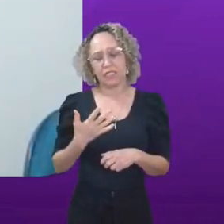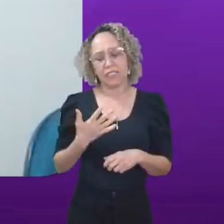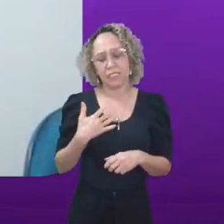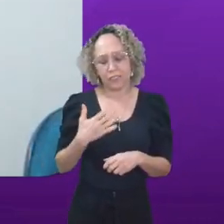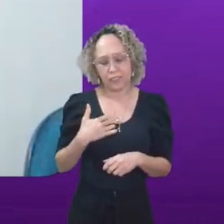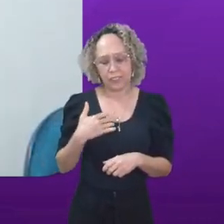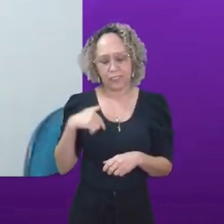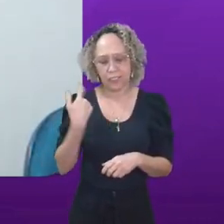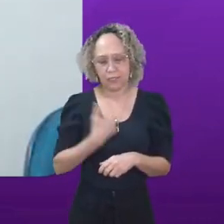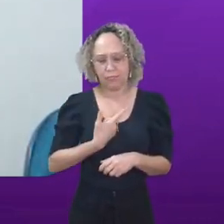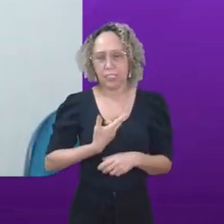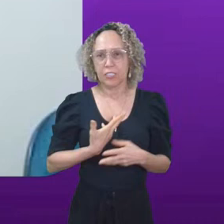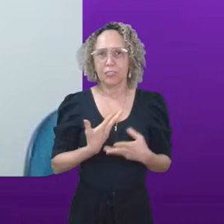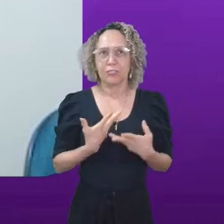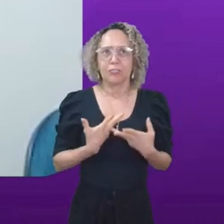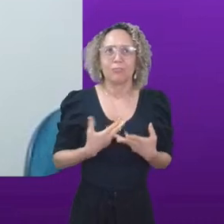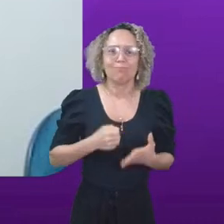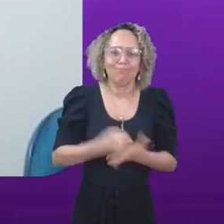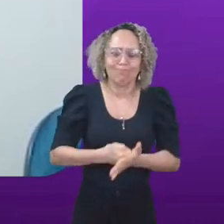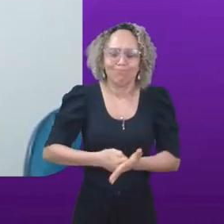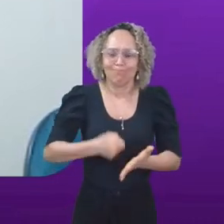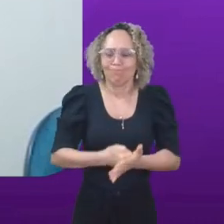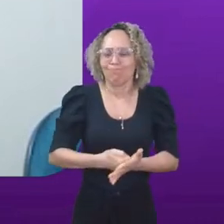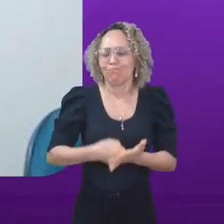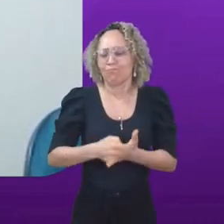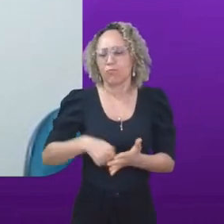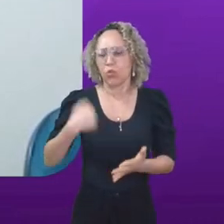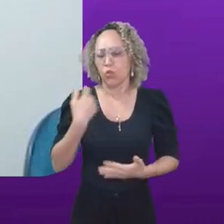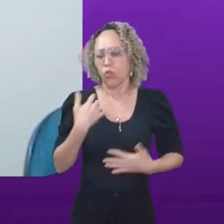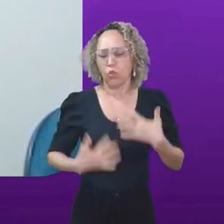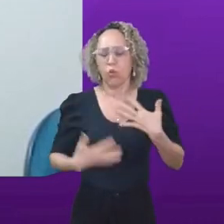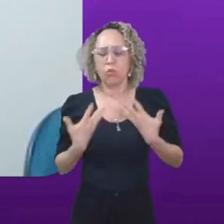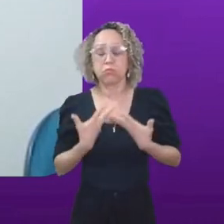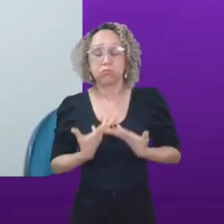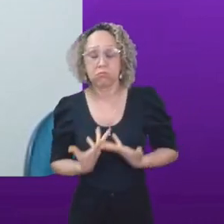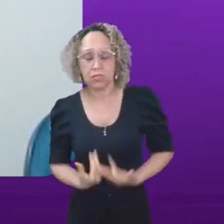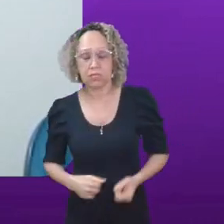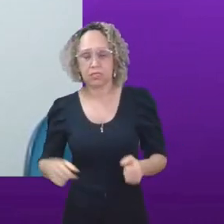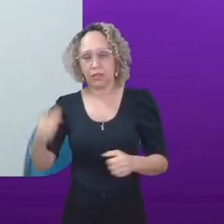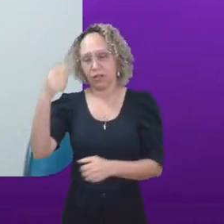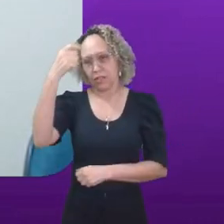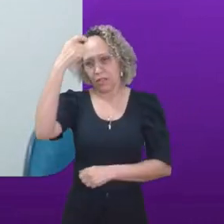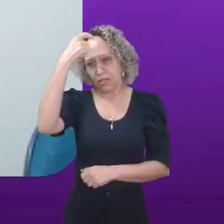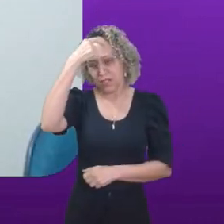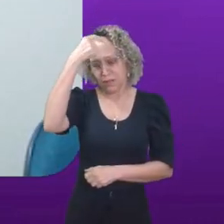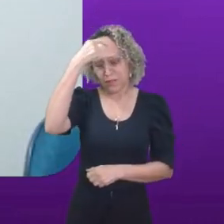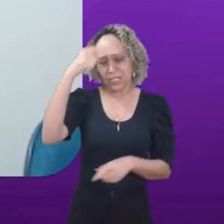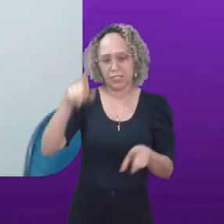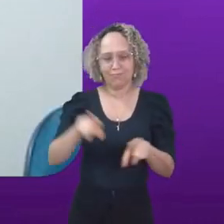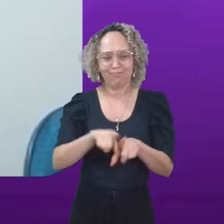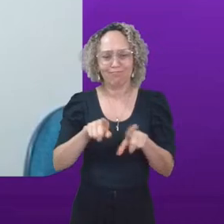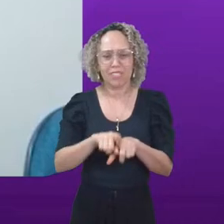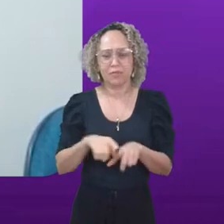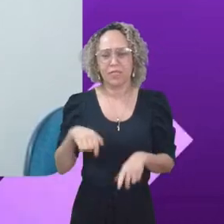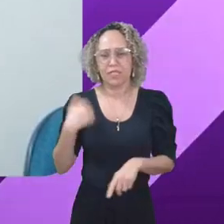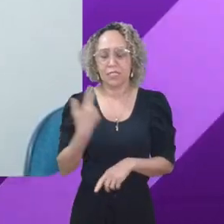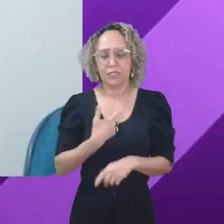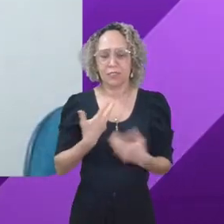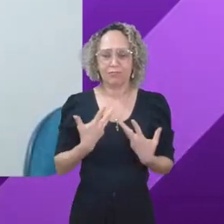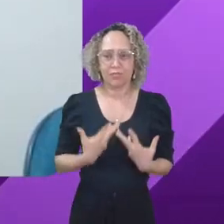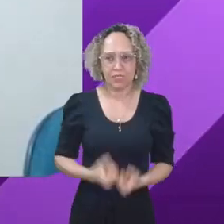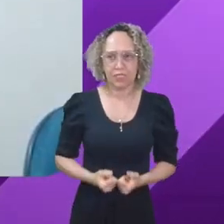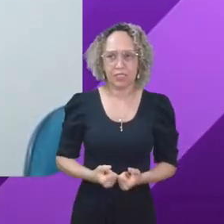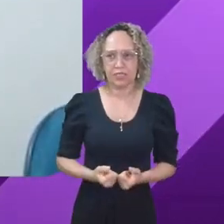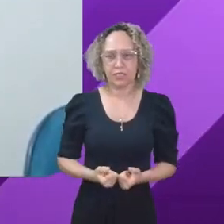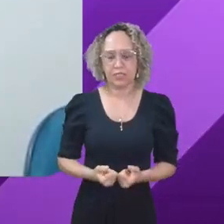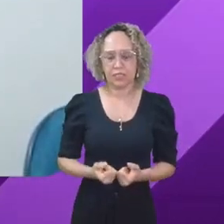tanto físico quanto mental, Não é fácil. Não é fácil se respeitar a mulher na política no contexto